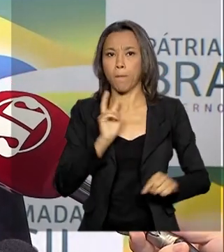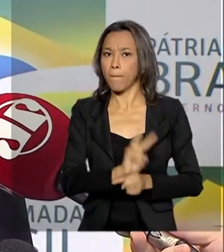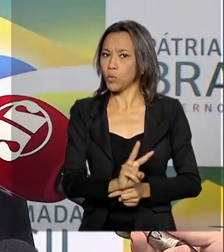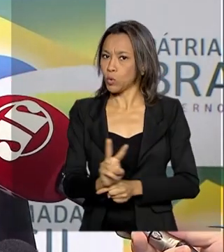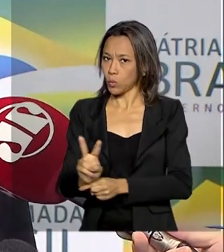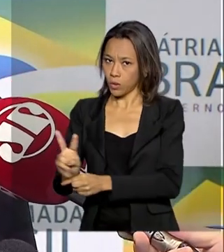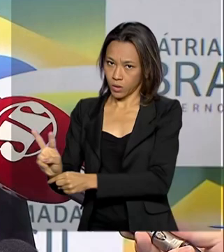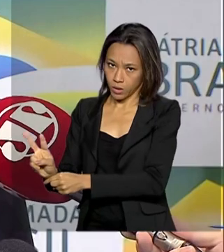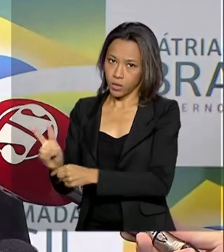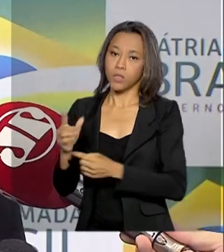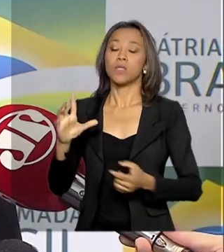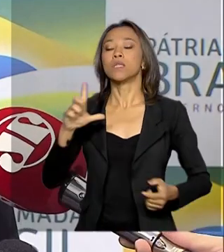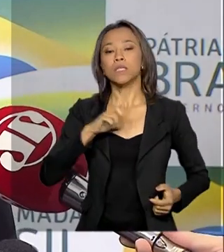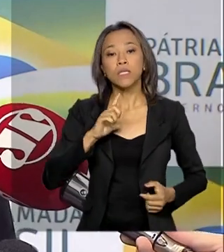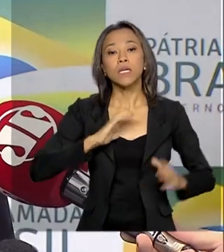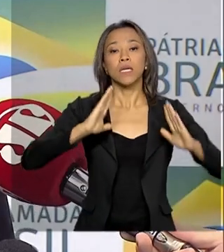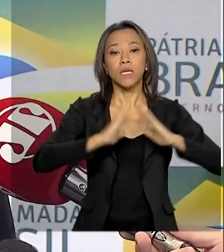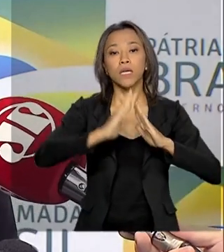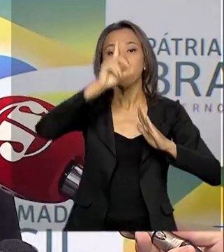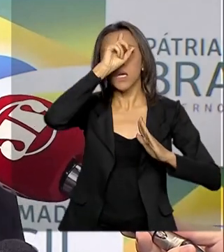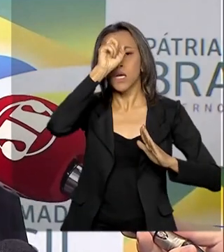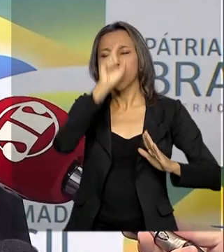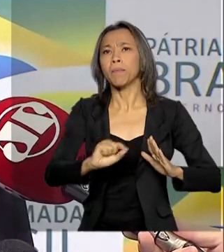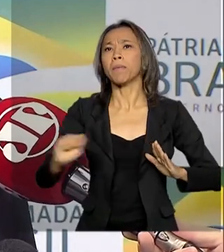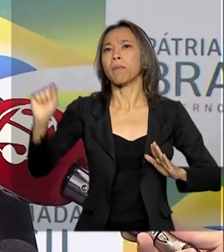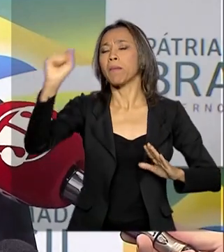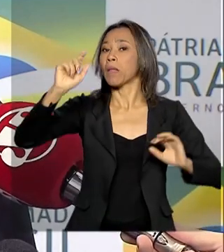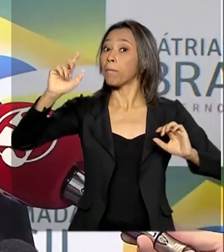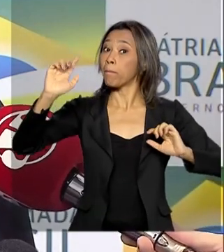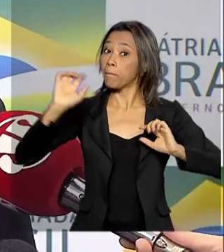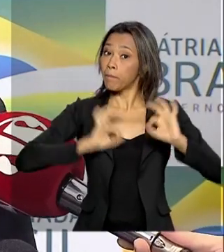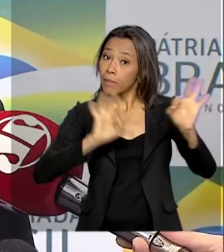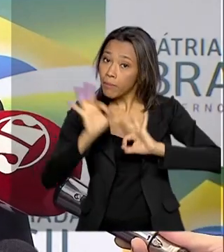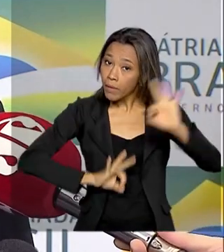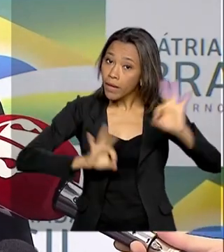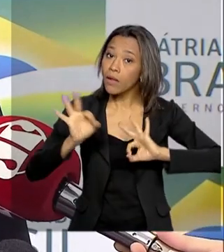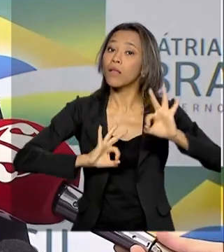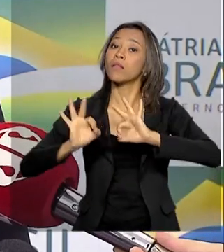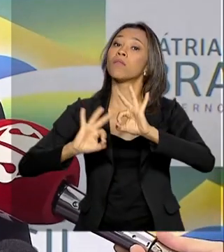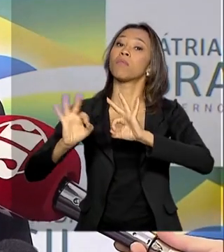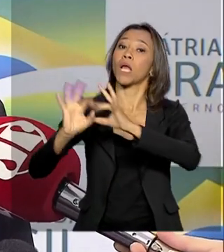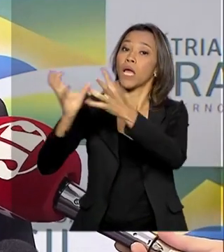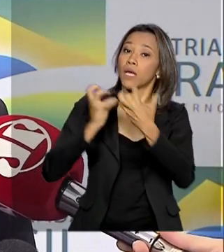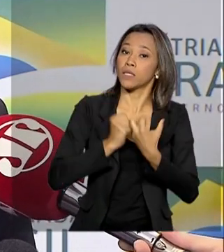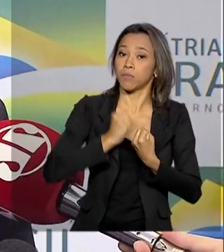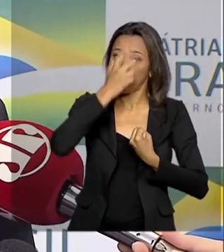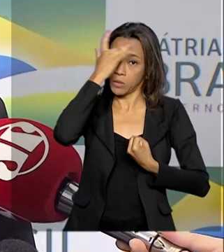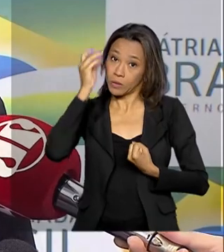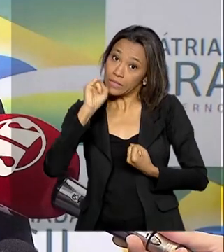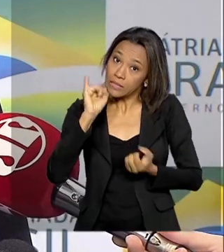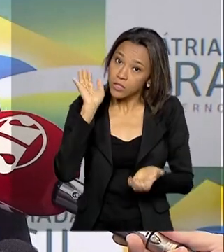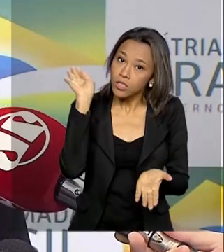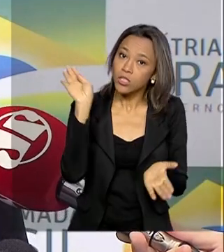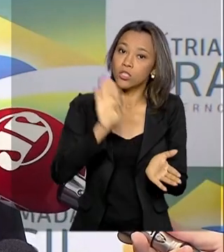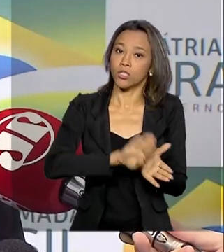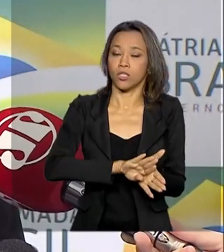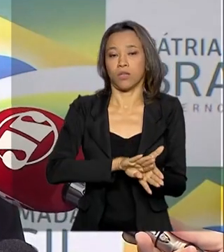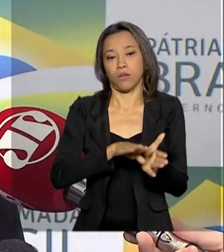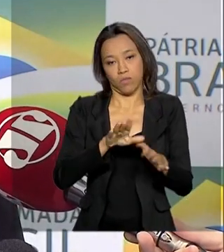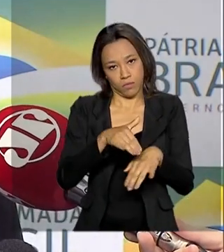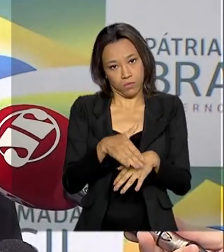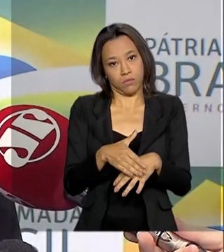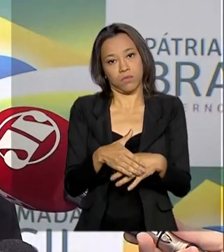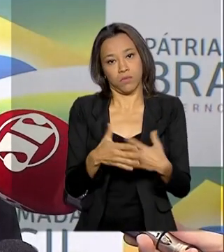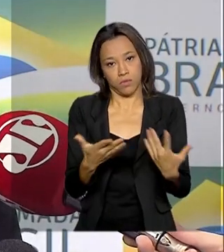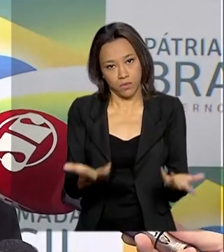sei agora, que estão preparados para receber pessoas que, por acaso, aparecerem infectadas pelo vírus. Mas